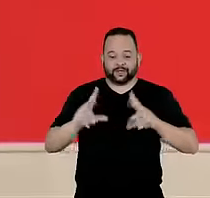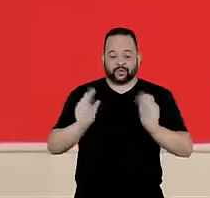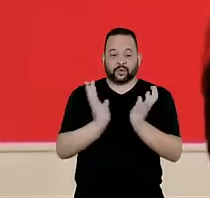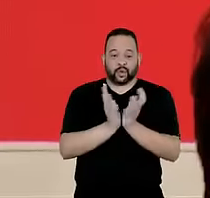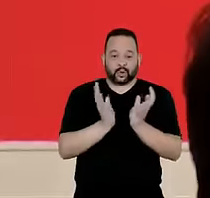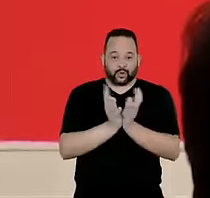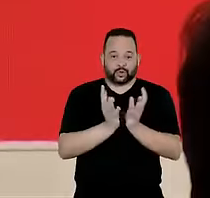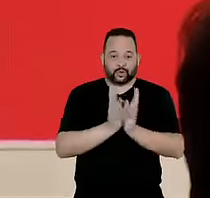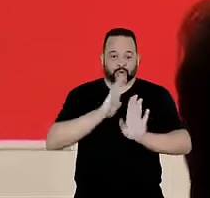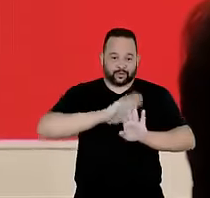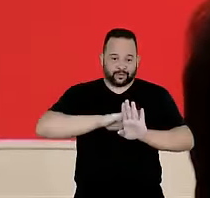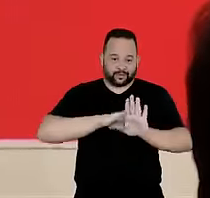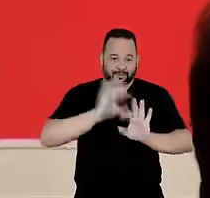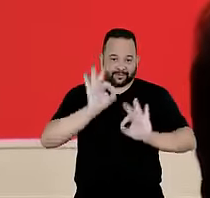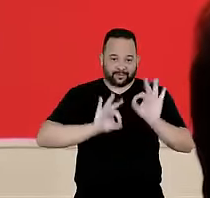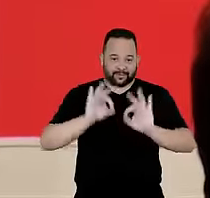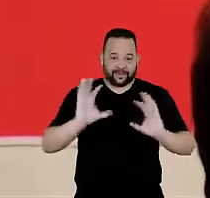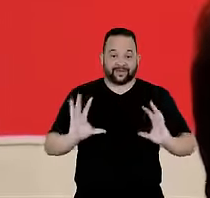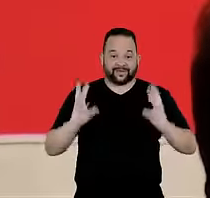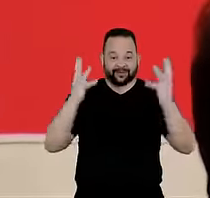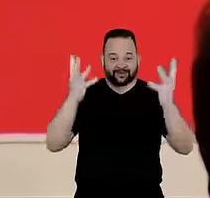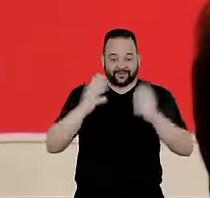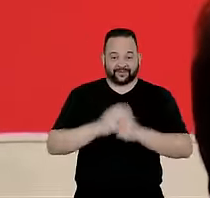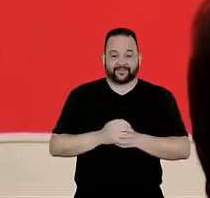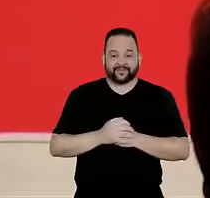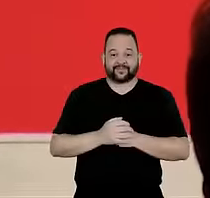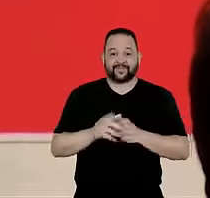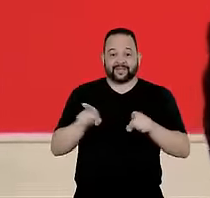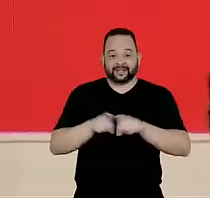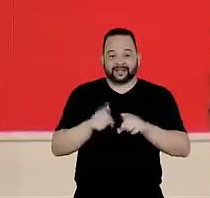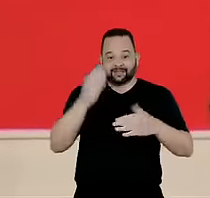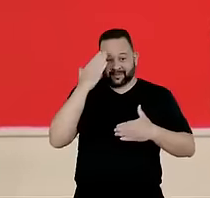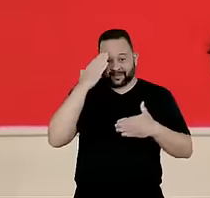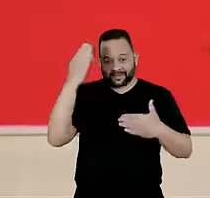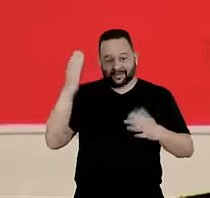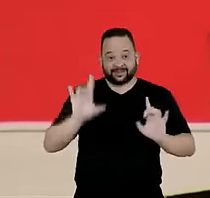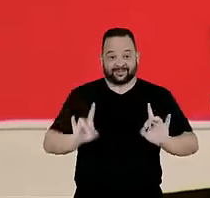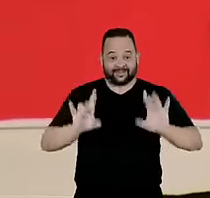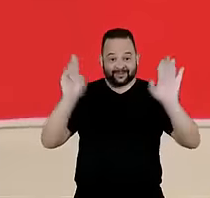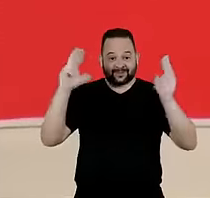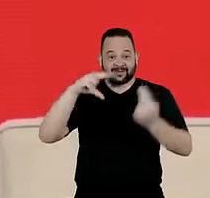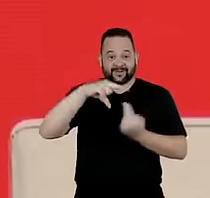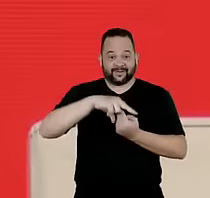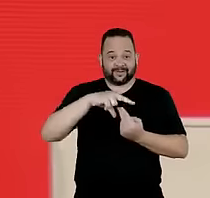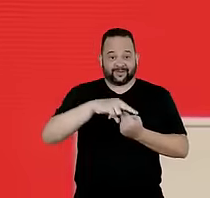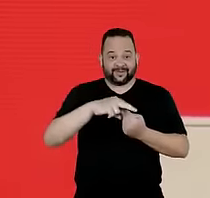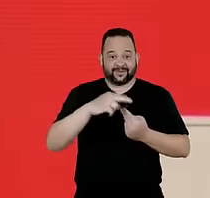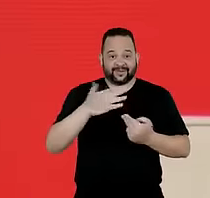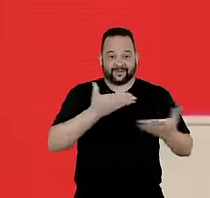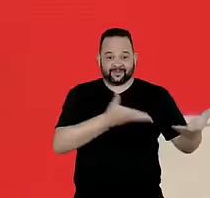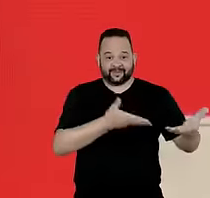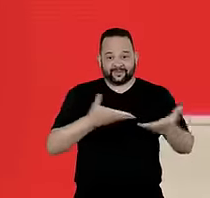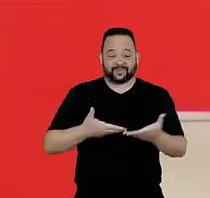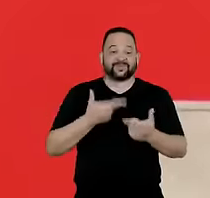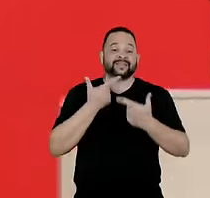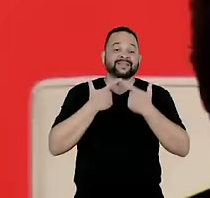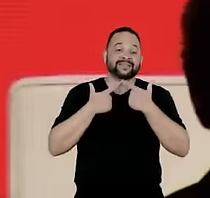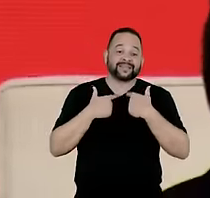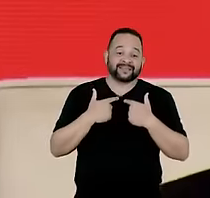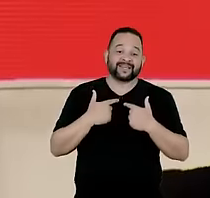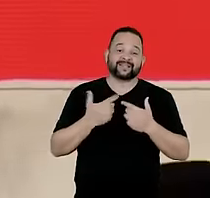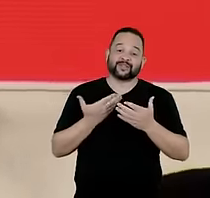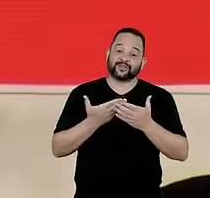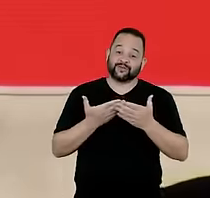possível Claro um agradecimento especial ao Bradesco por esse convite e eu desejo que todos vocês alcancem